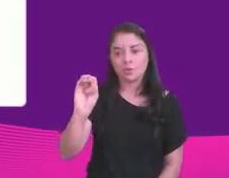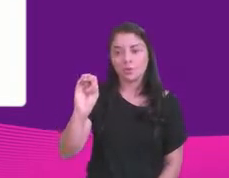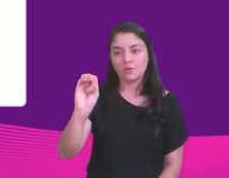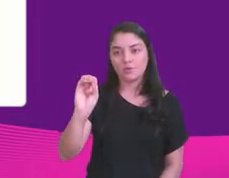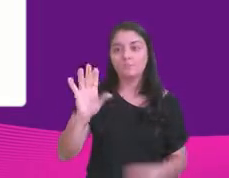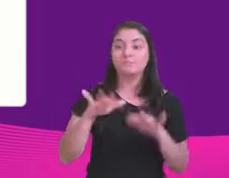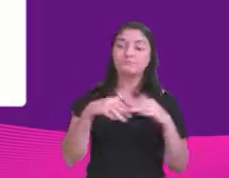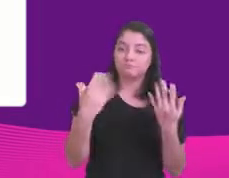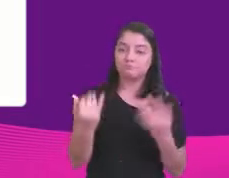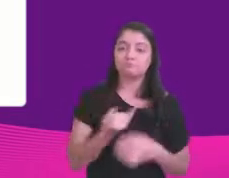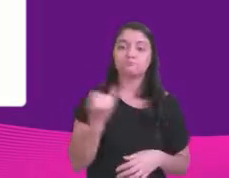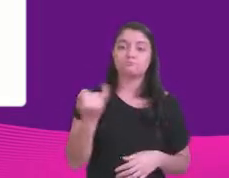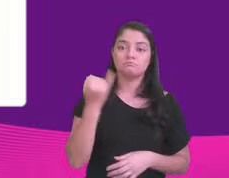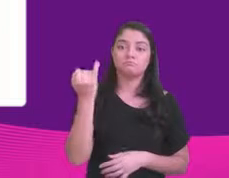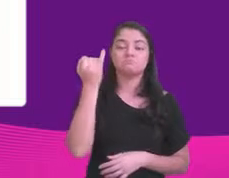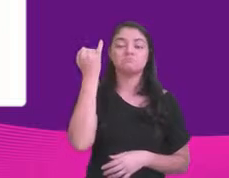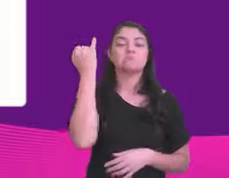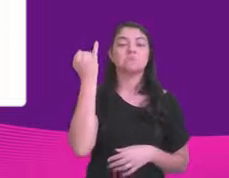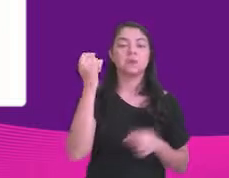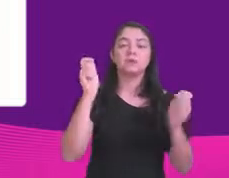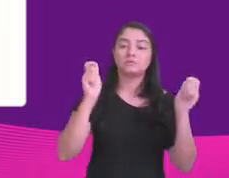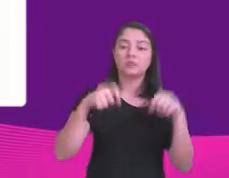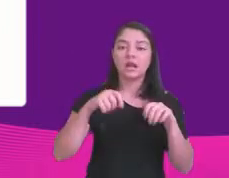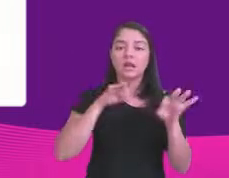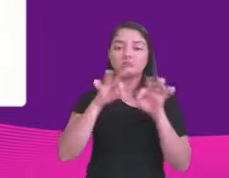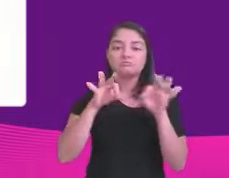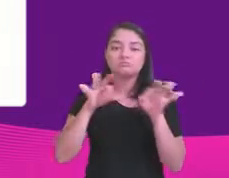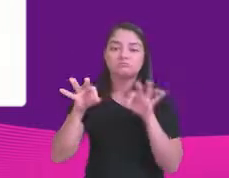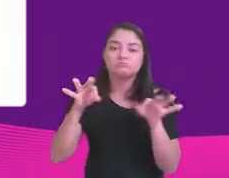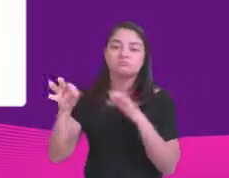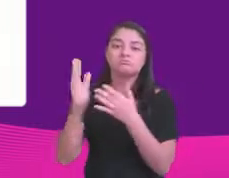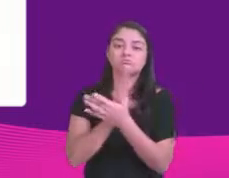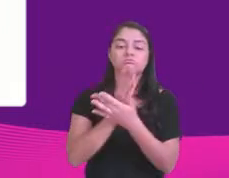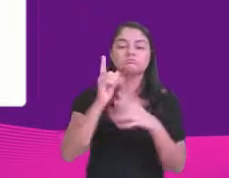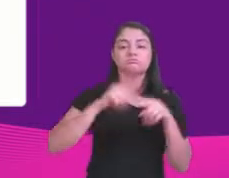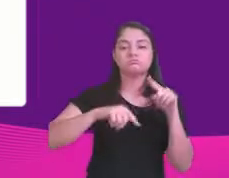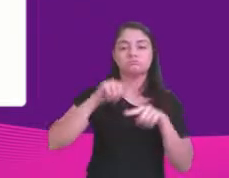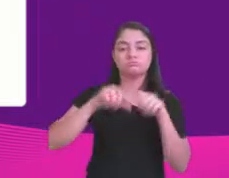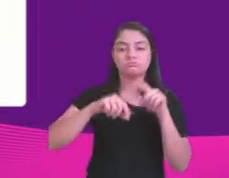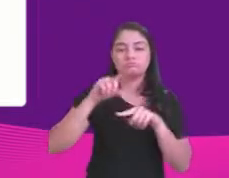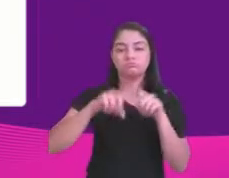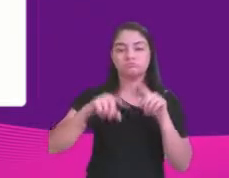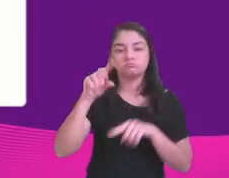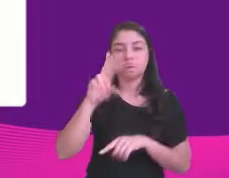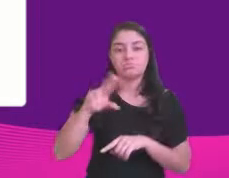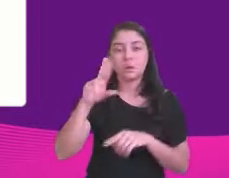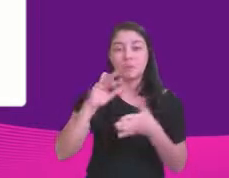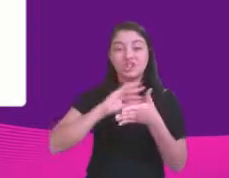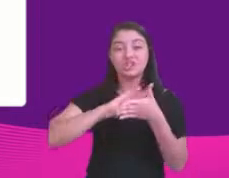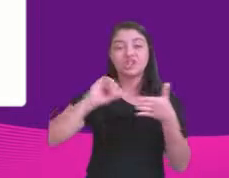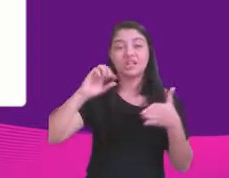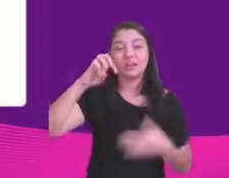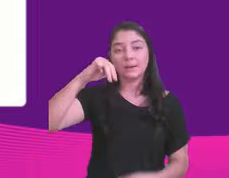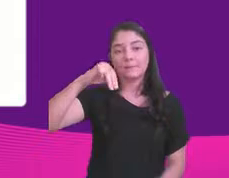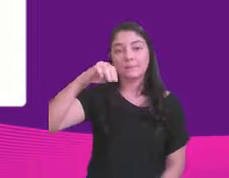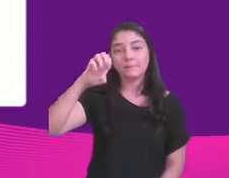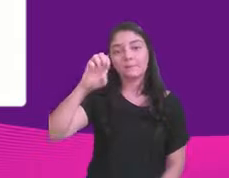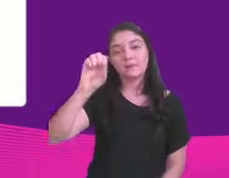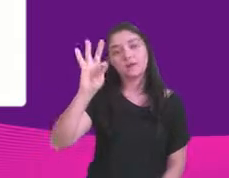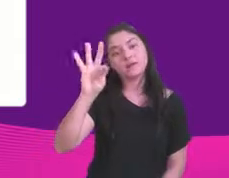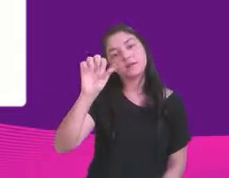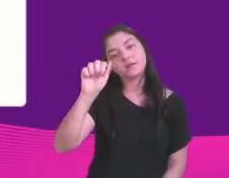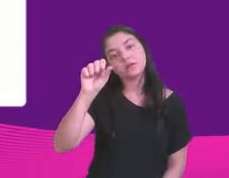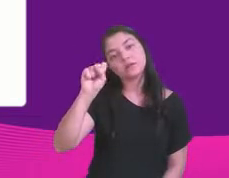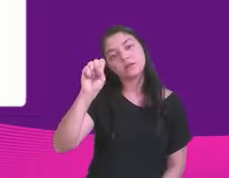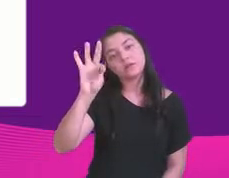uma ressecção atípica, uma gastrectomia atípica com esplenectomia e ressecção da metástase, por ausência de plano de clivagem. De